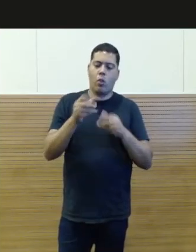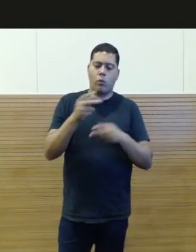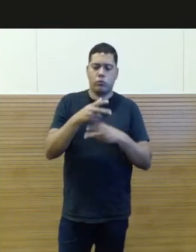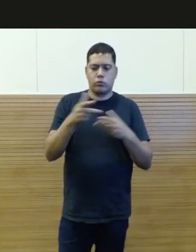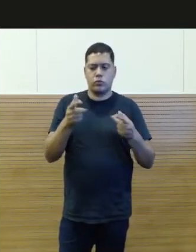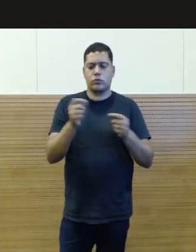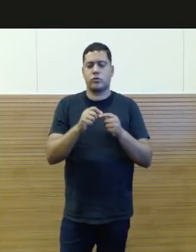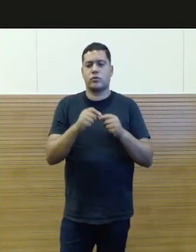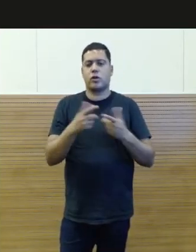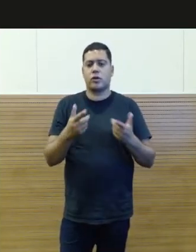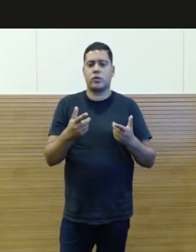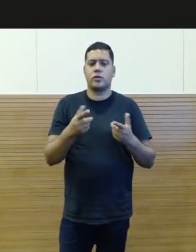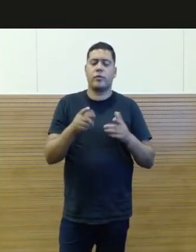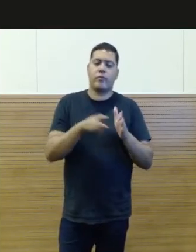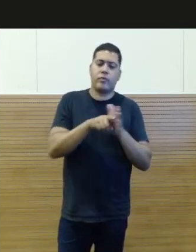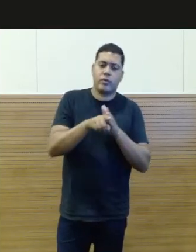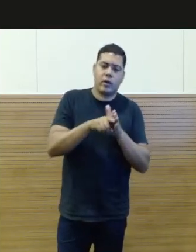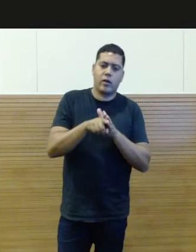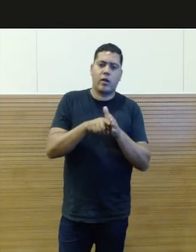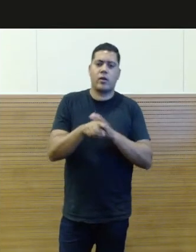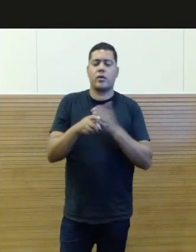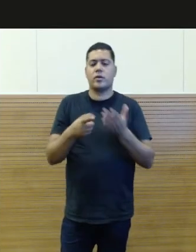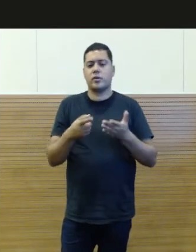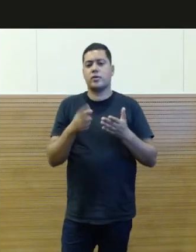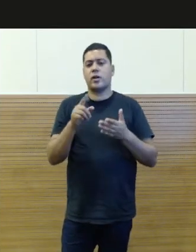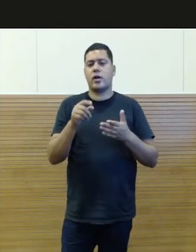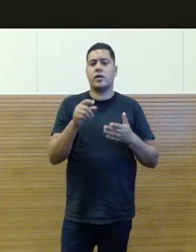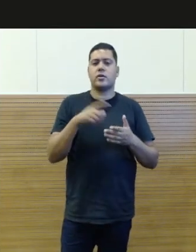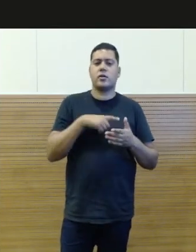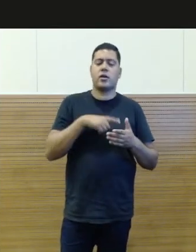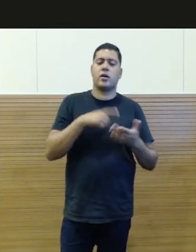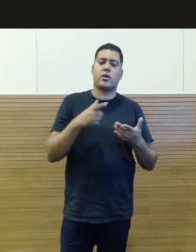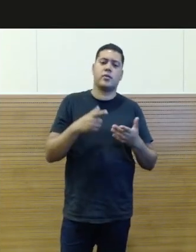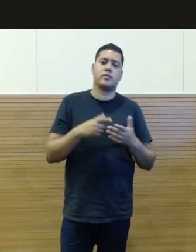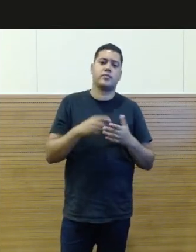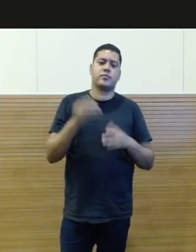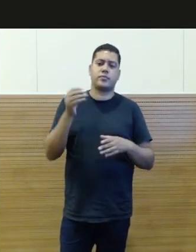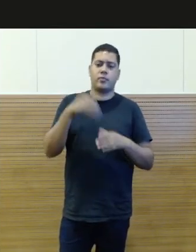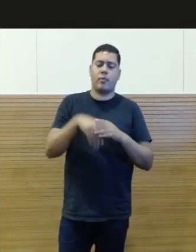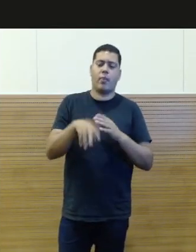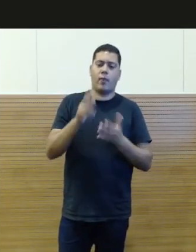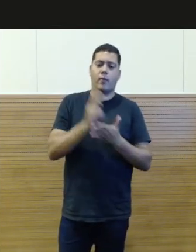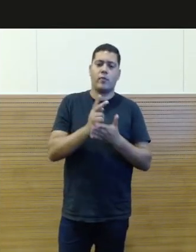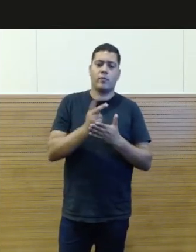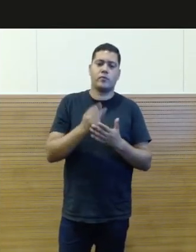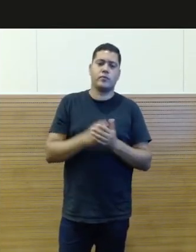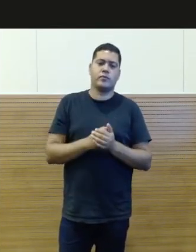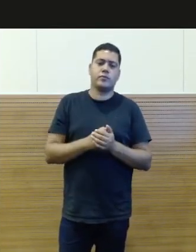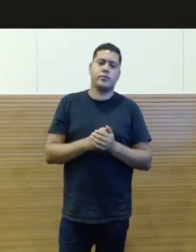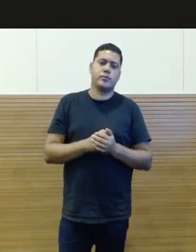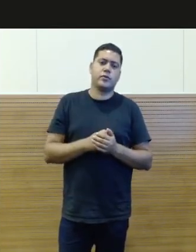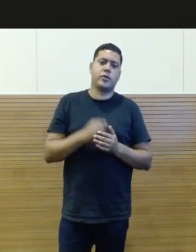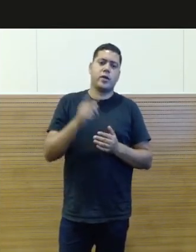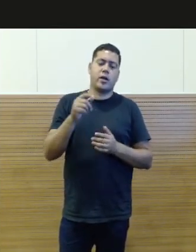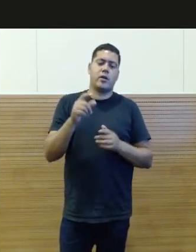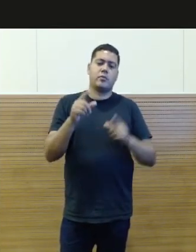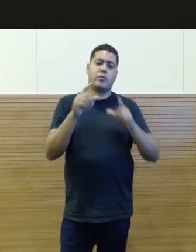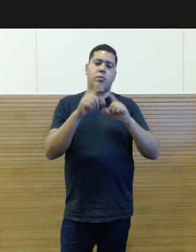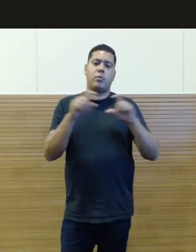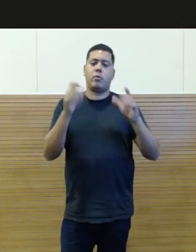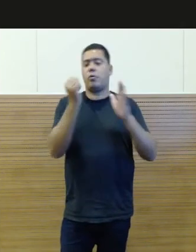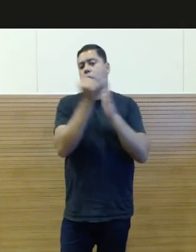fazem, que analisam essa transferência de sensação, chegam sempre à mesma conclusão. O rótulo ele tem a capacidade de